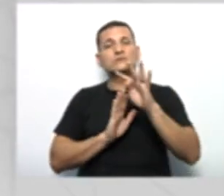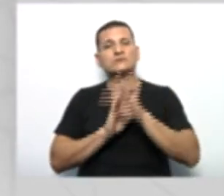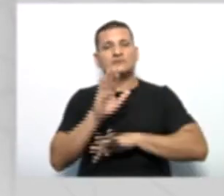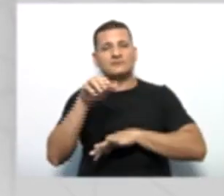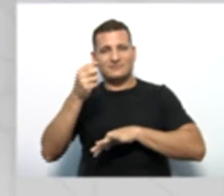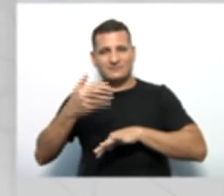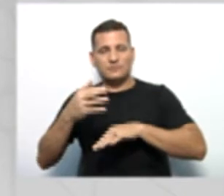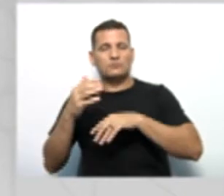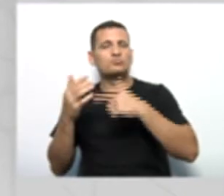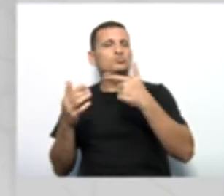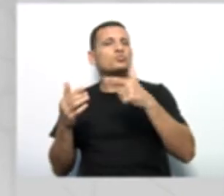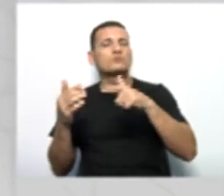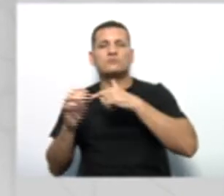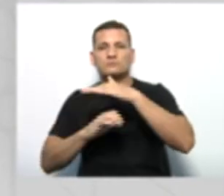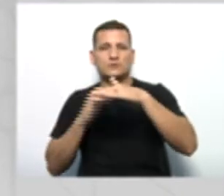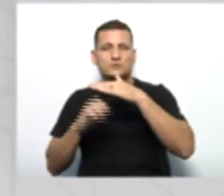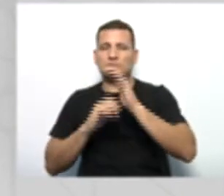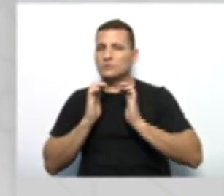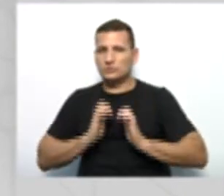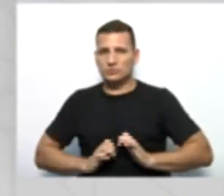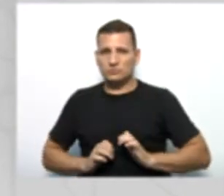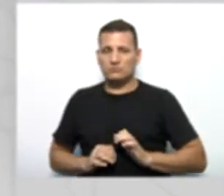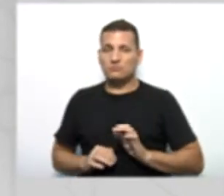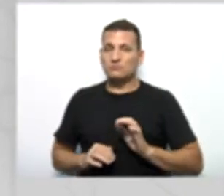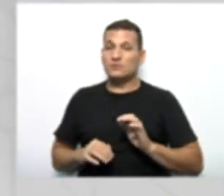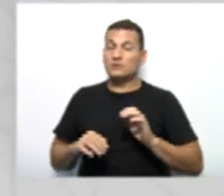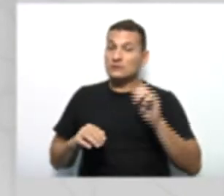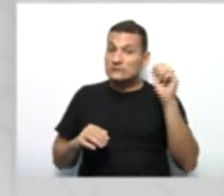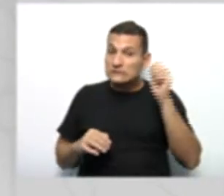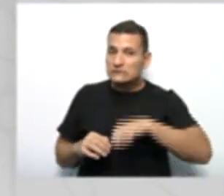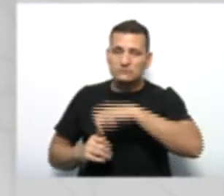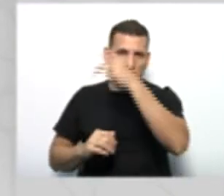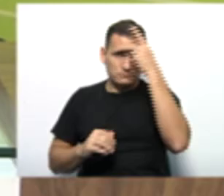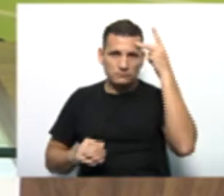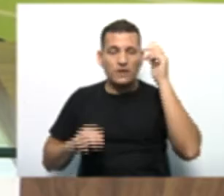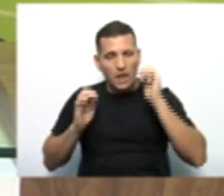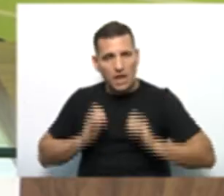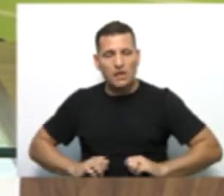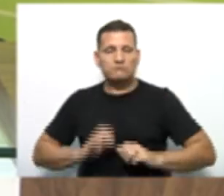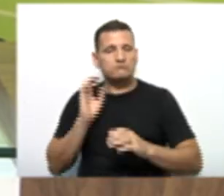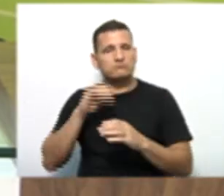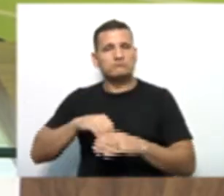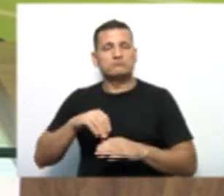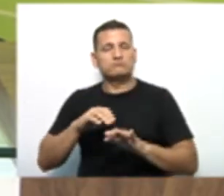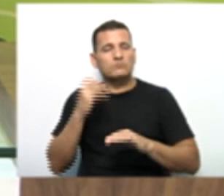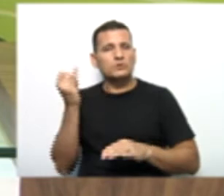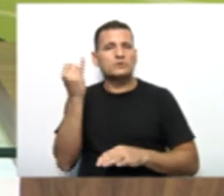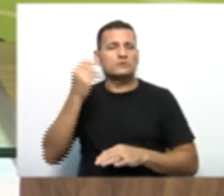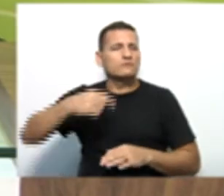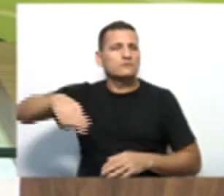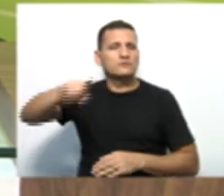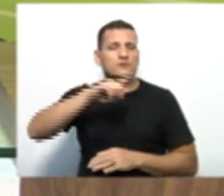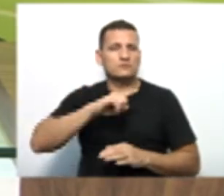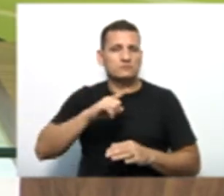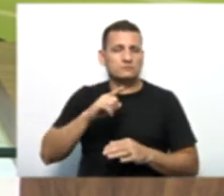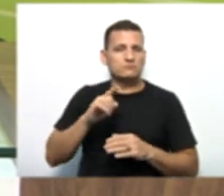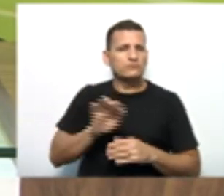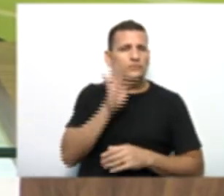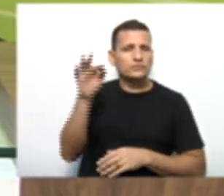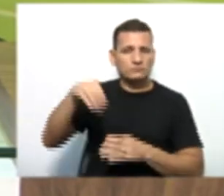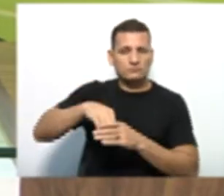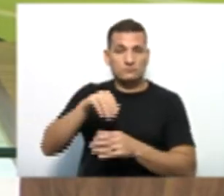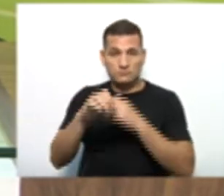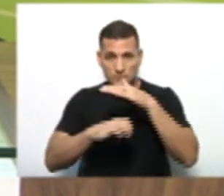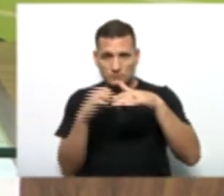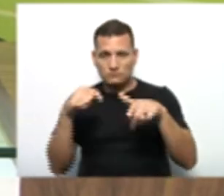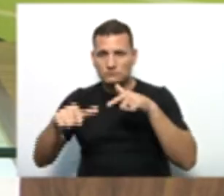empresas éticas, mas pessoas éticas. Então, é fundamental a todos vocês, estudantes, que quando vocês estiverem atuando dentro de uma